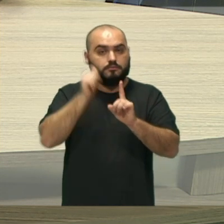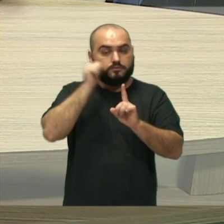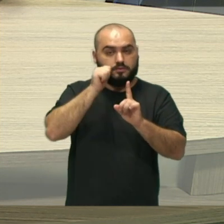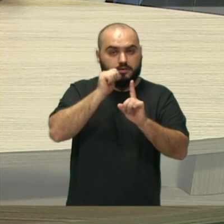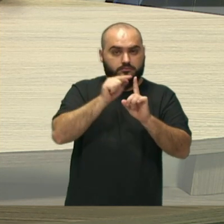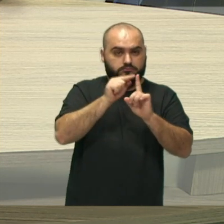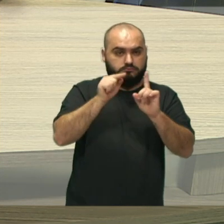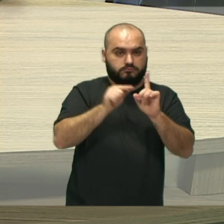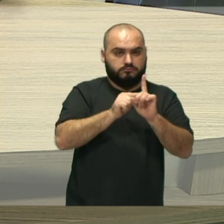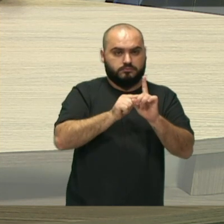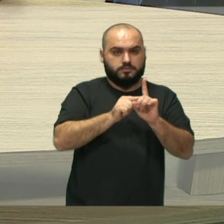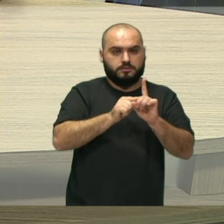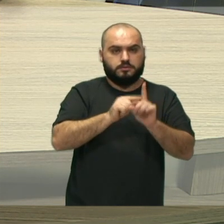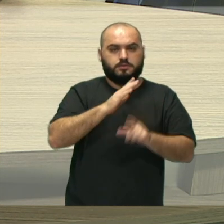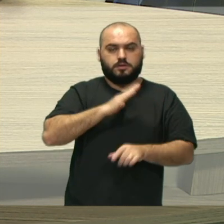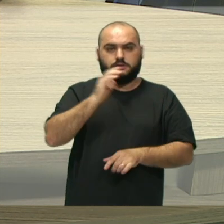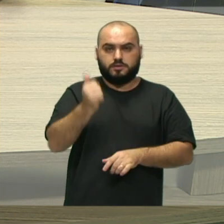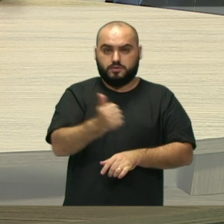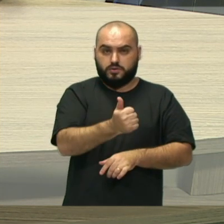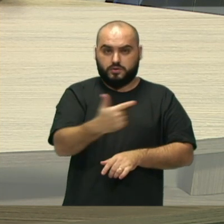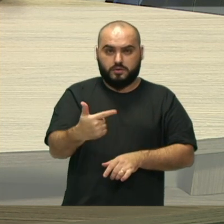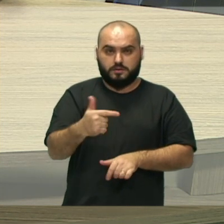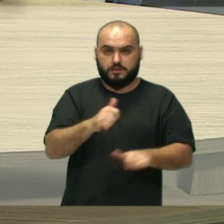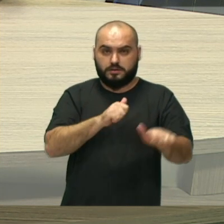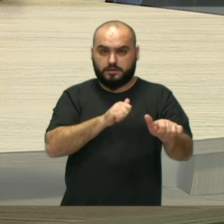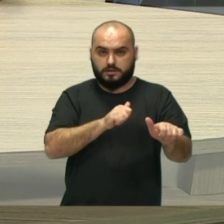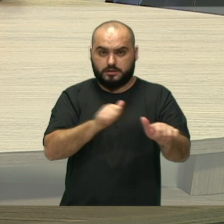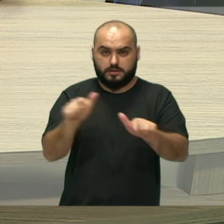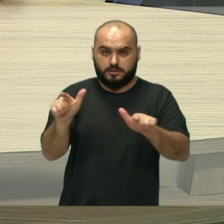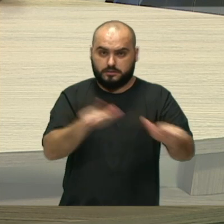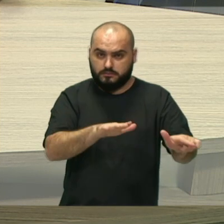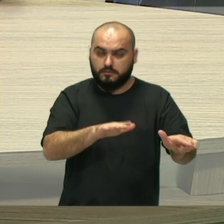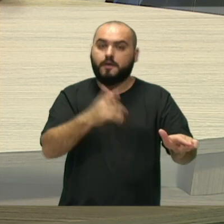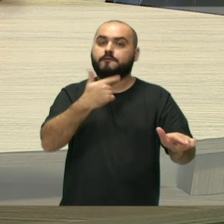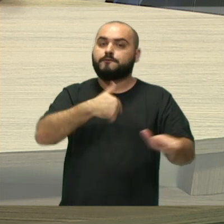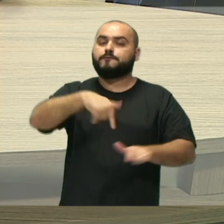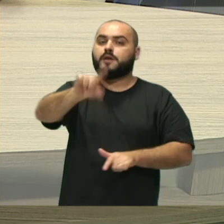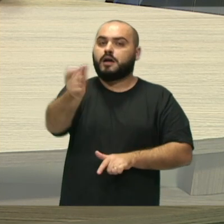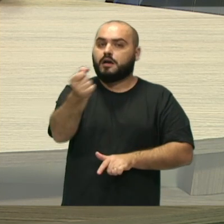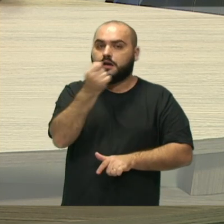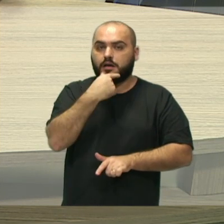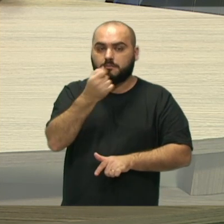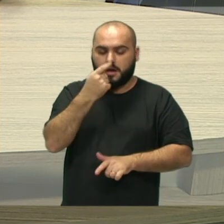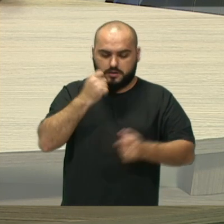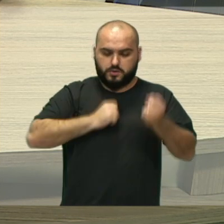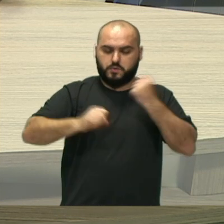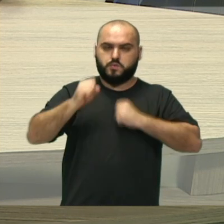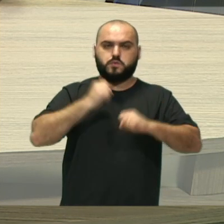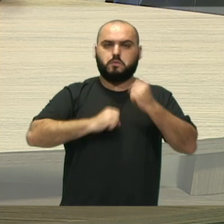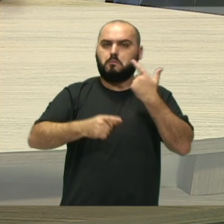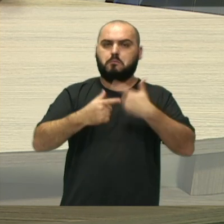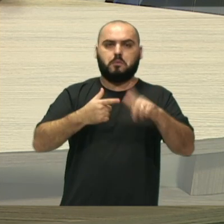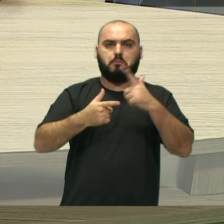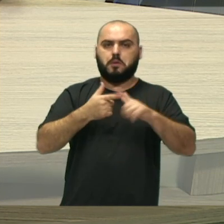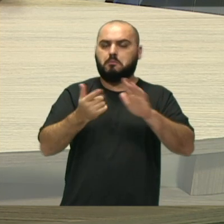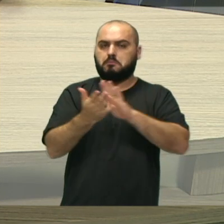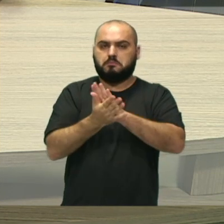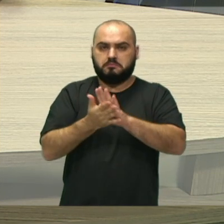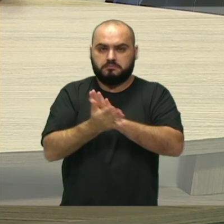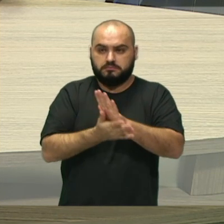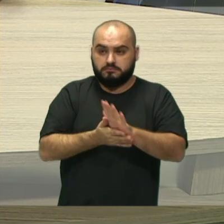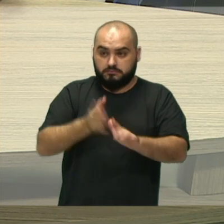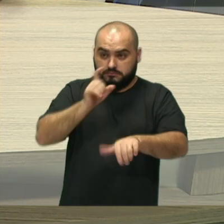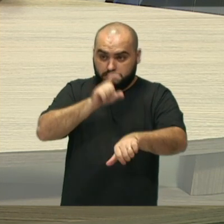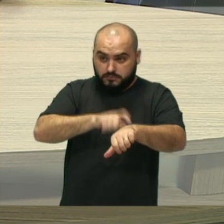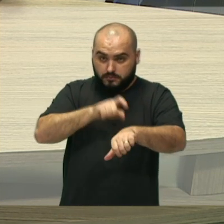em 12 semanas de gestação, vai usar uma medicação para ansiedade sem problema nenhum. Quando ela tiver o parto,